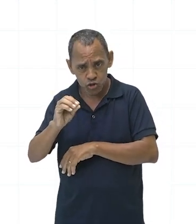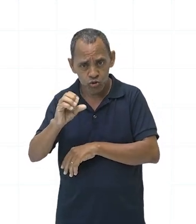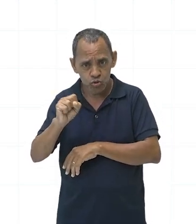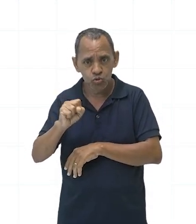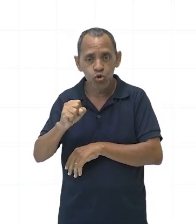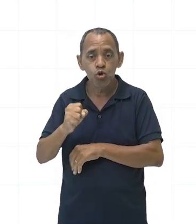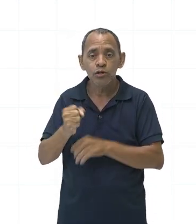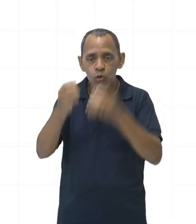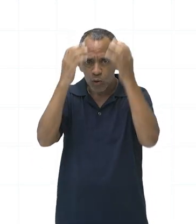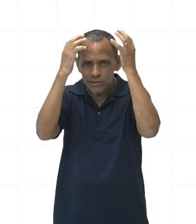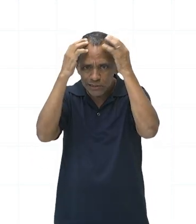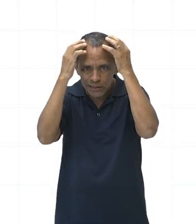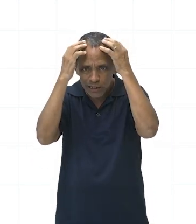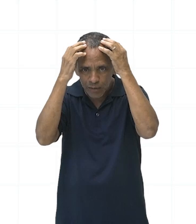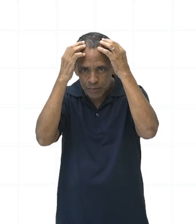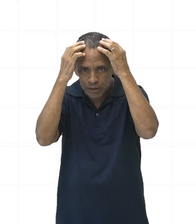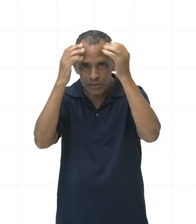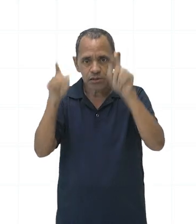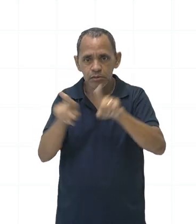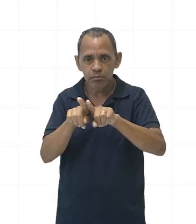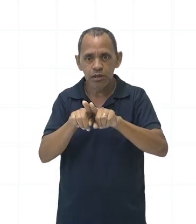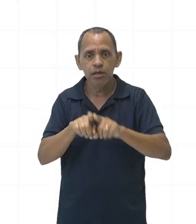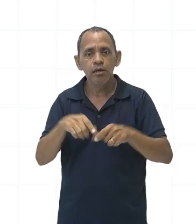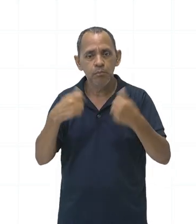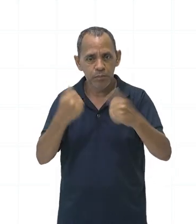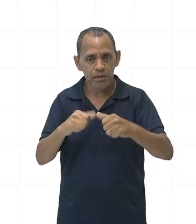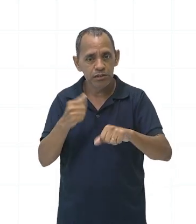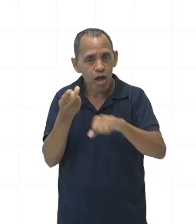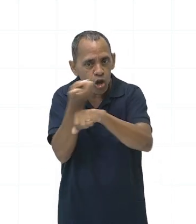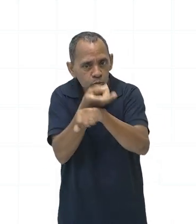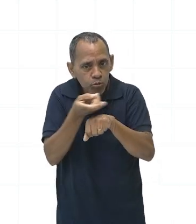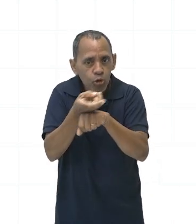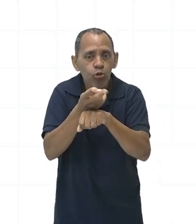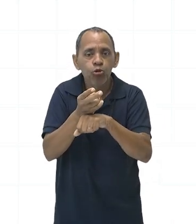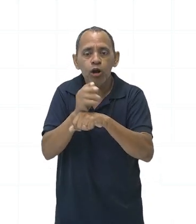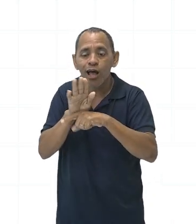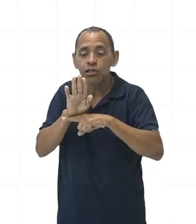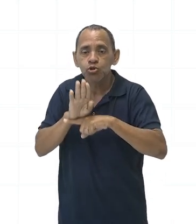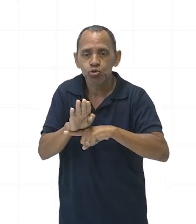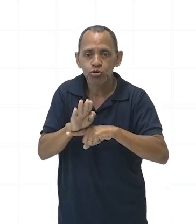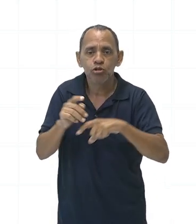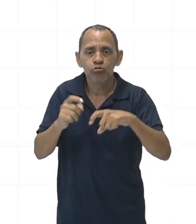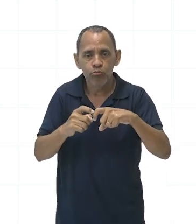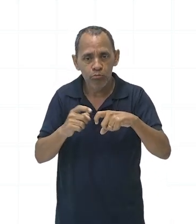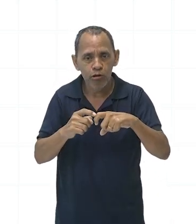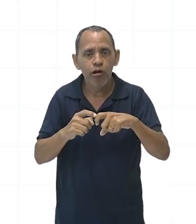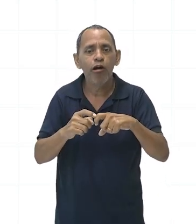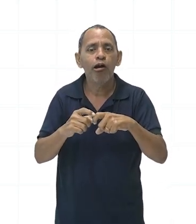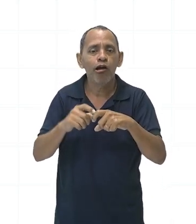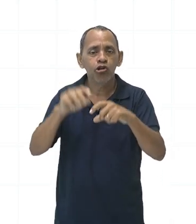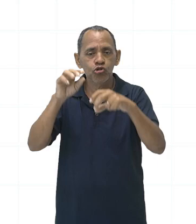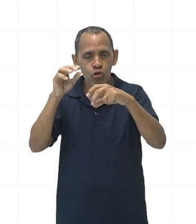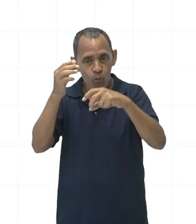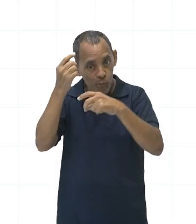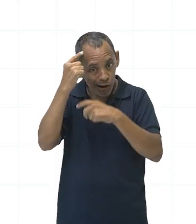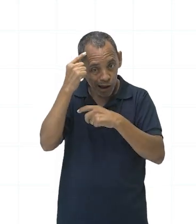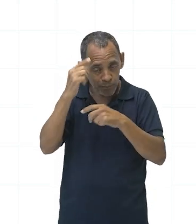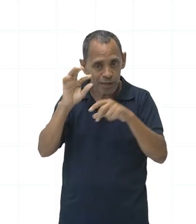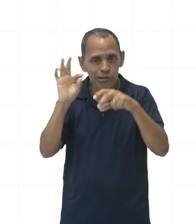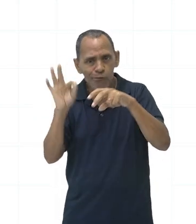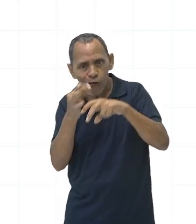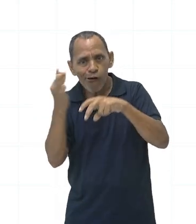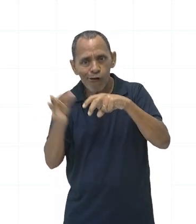Então, quando o corte ocorre na cabeça, a gente tem que procurar ajuda médica para suturar caso